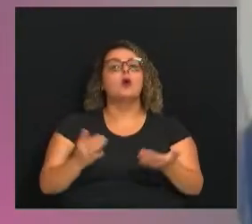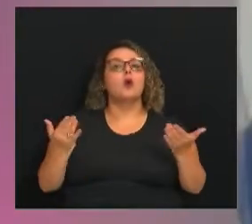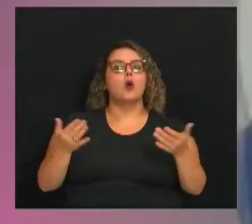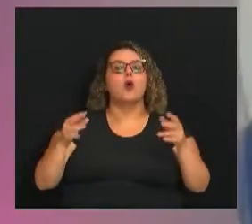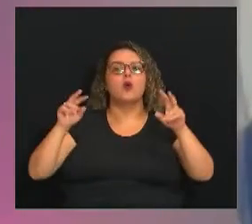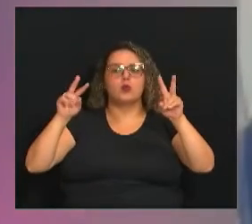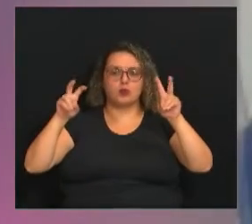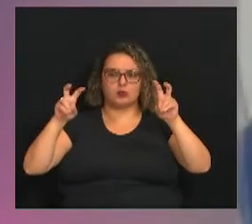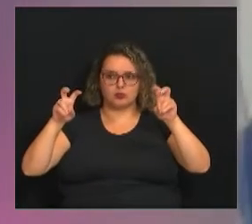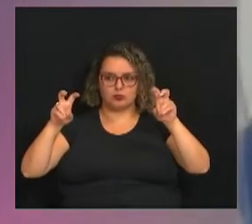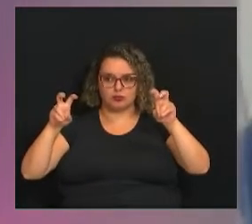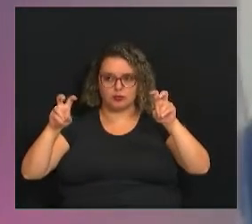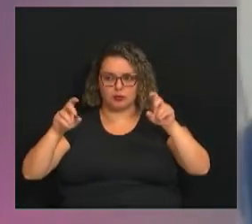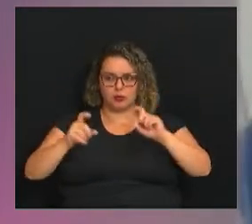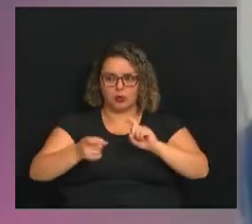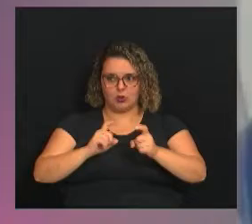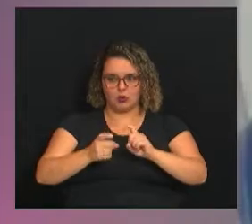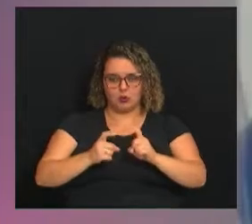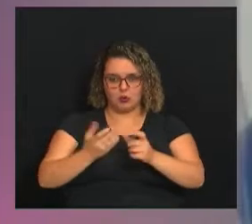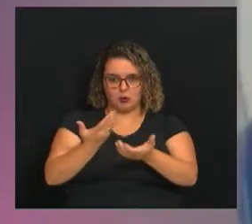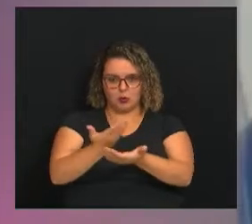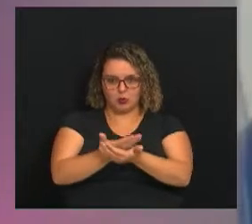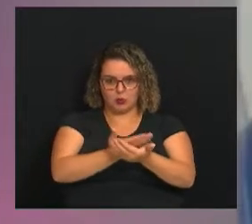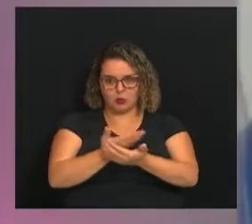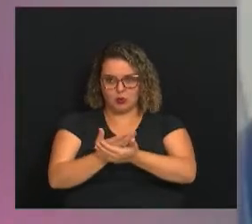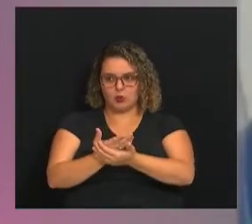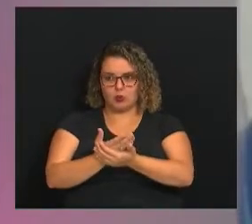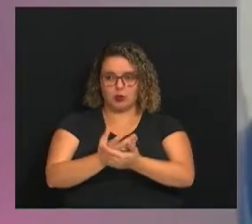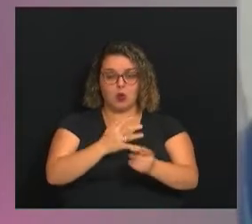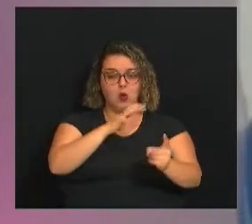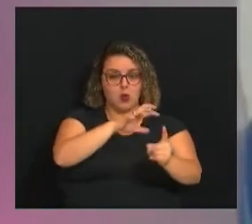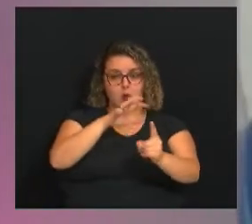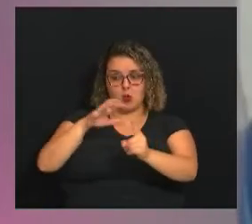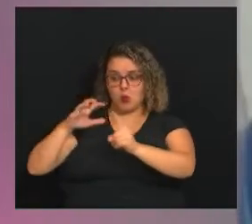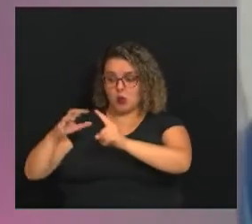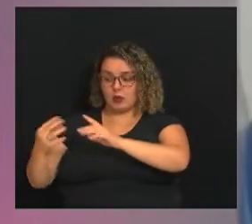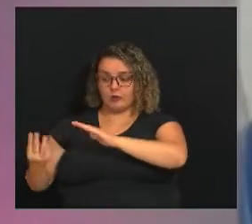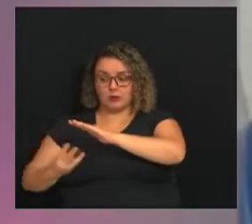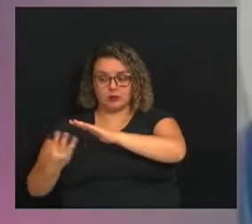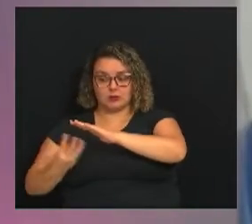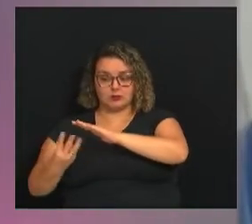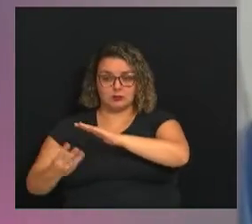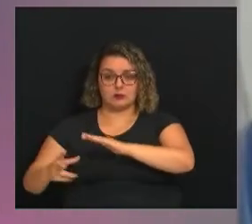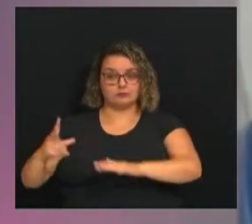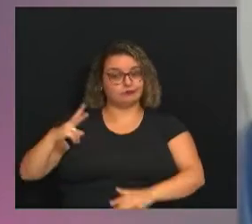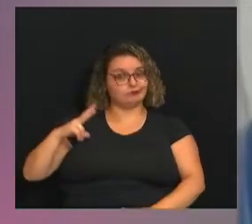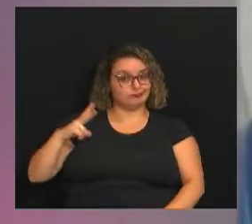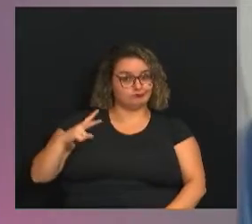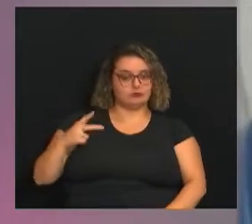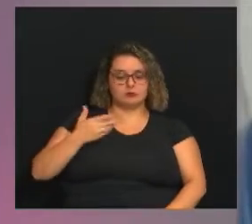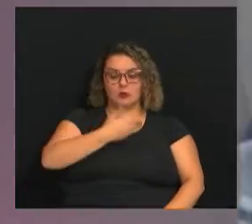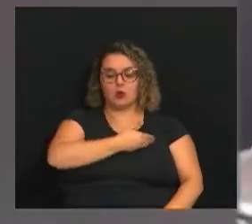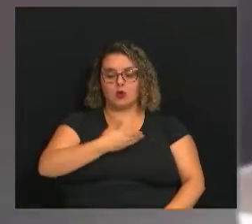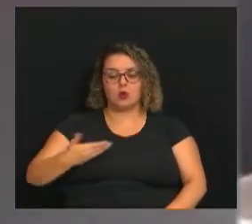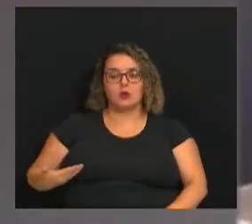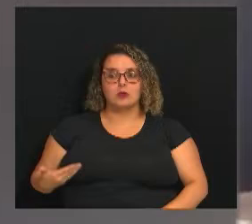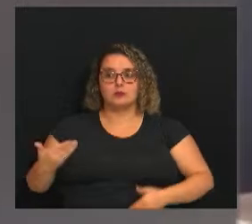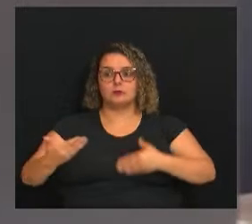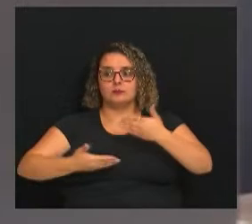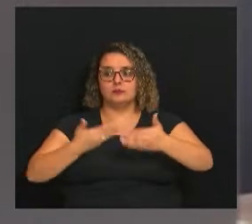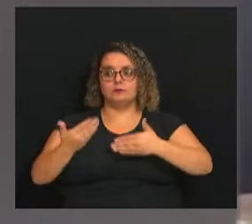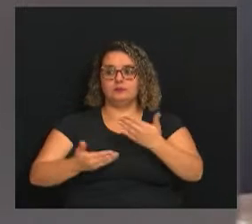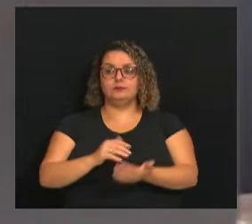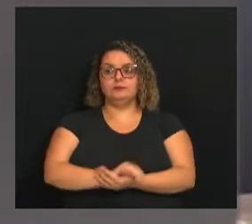da nossa reunião da Comissão de Estudos é os impactos das terceirizações e privatizações nos serviços públicos. Temos